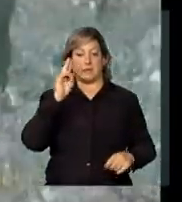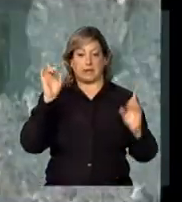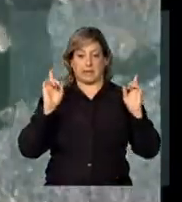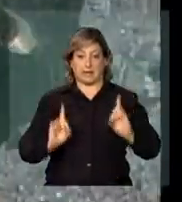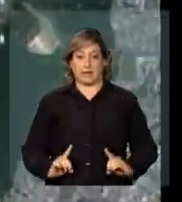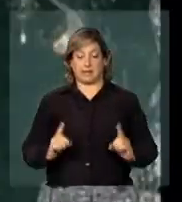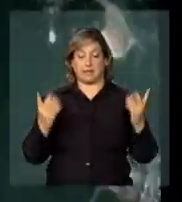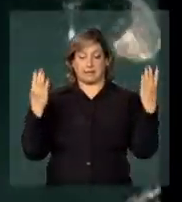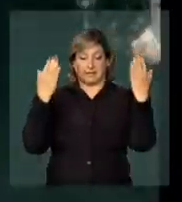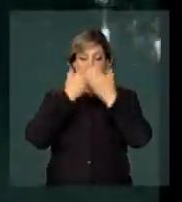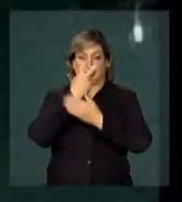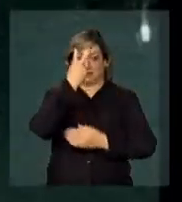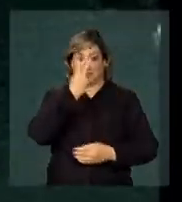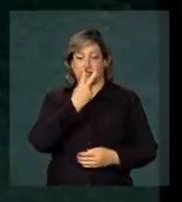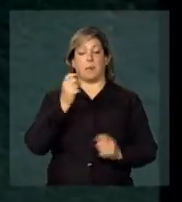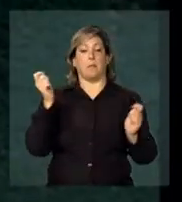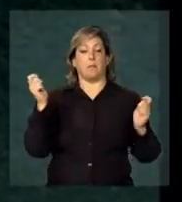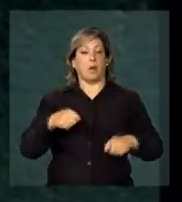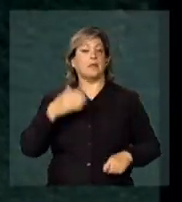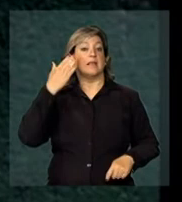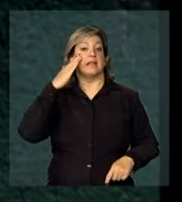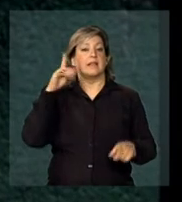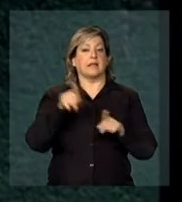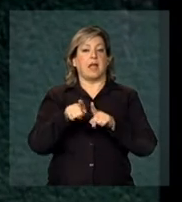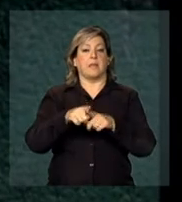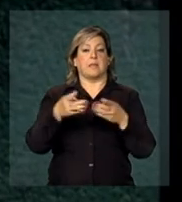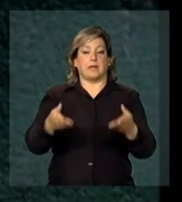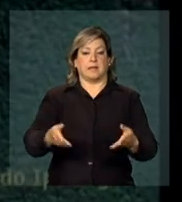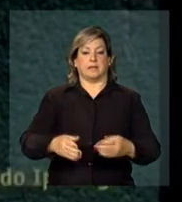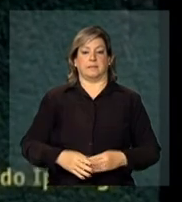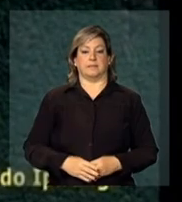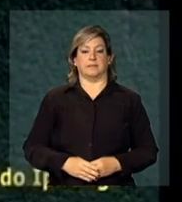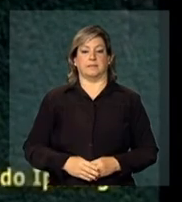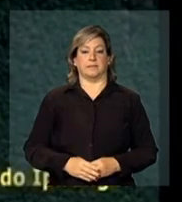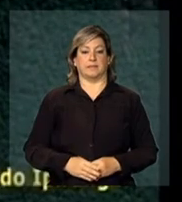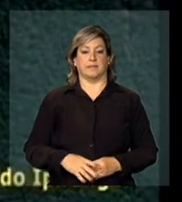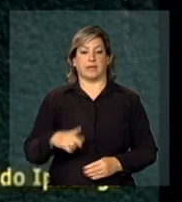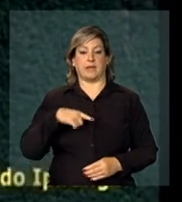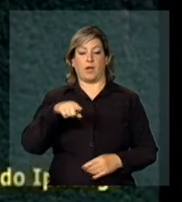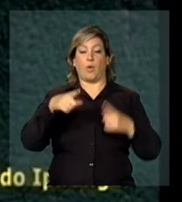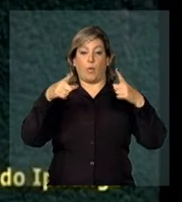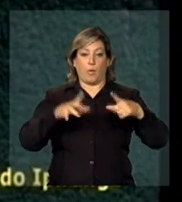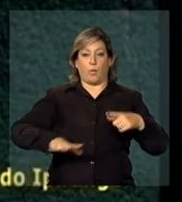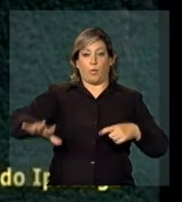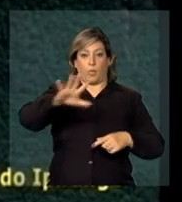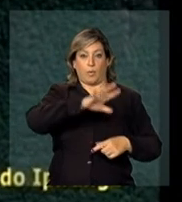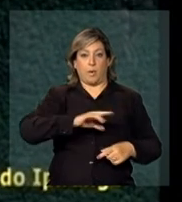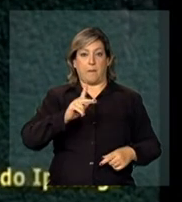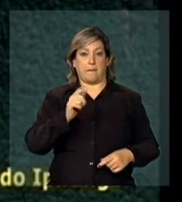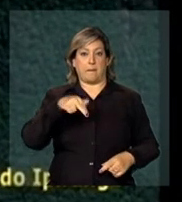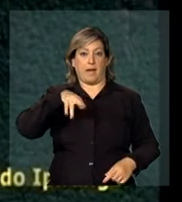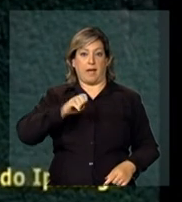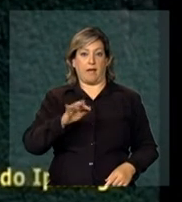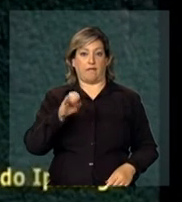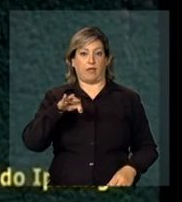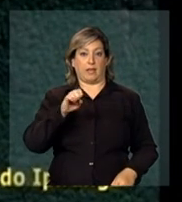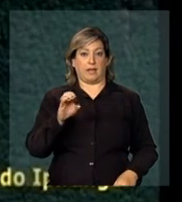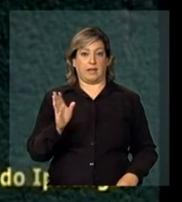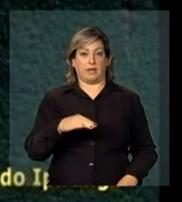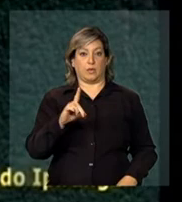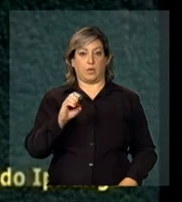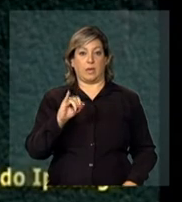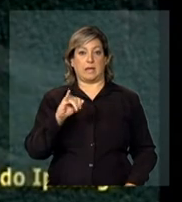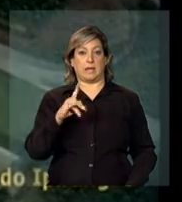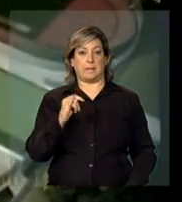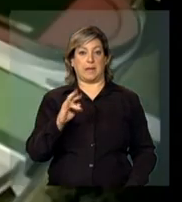correspondência visual tem um condições de acompanhar estamos localizando aqui o parque fontes do Ipiranga um dos